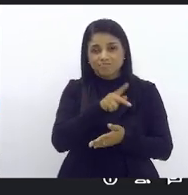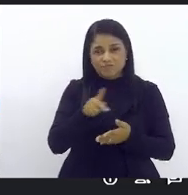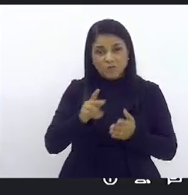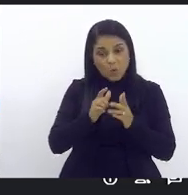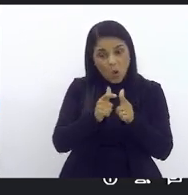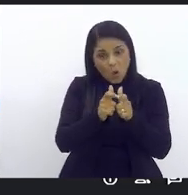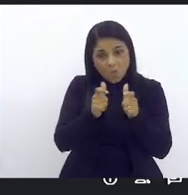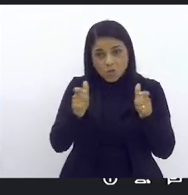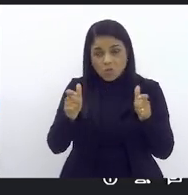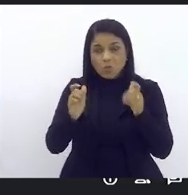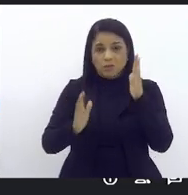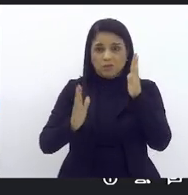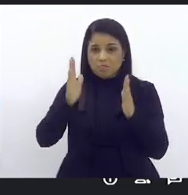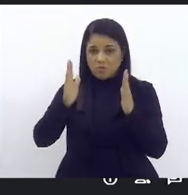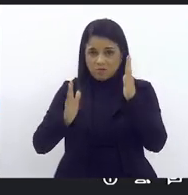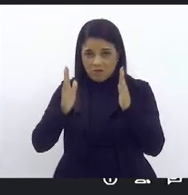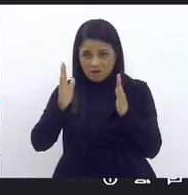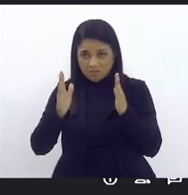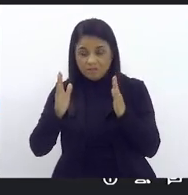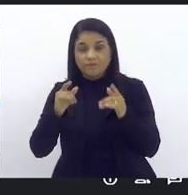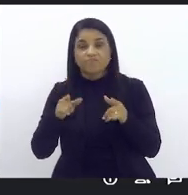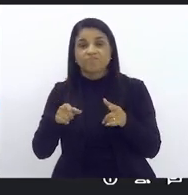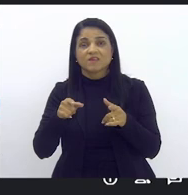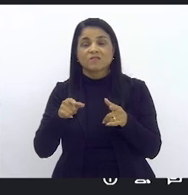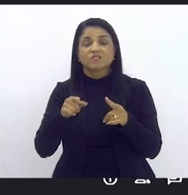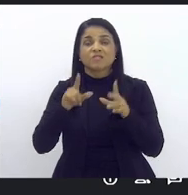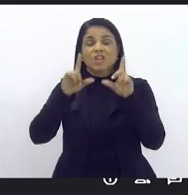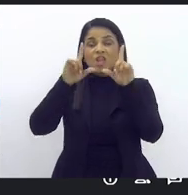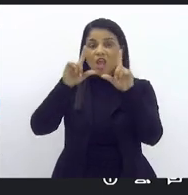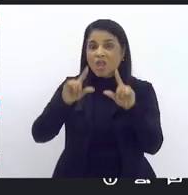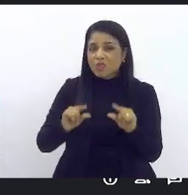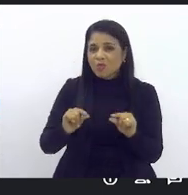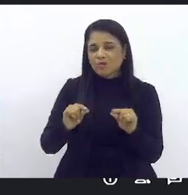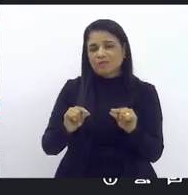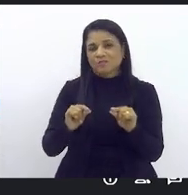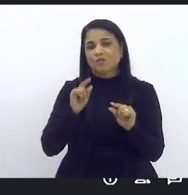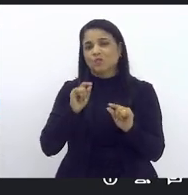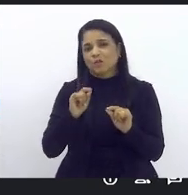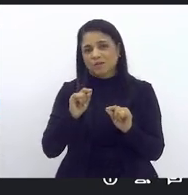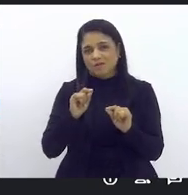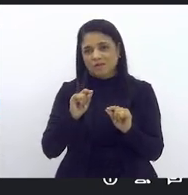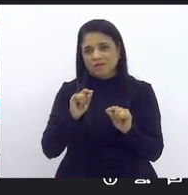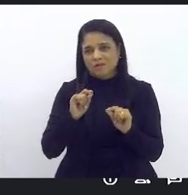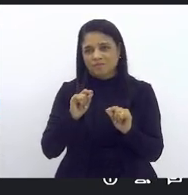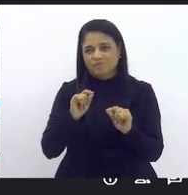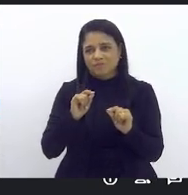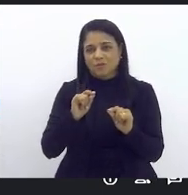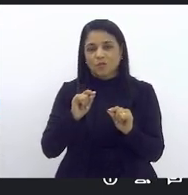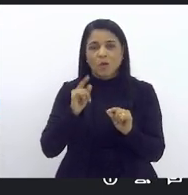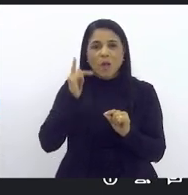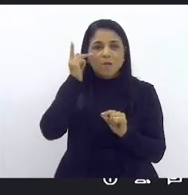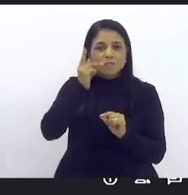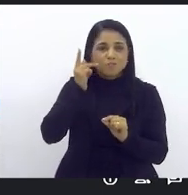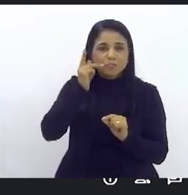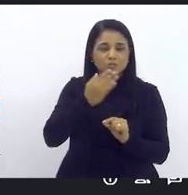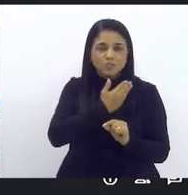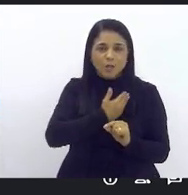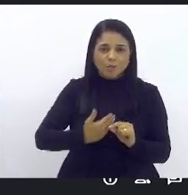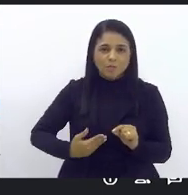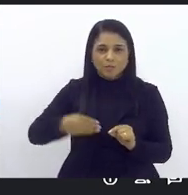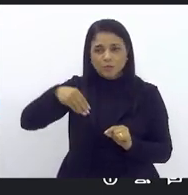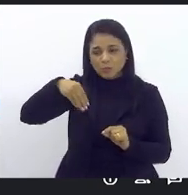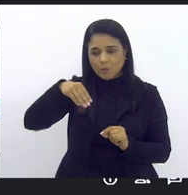né, e isso faz com que, isso reduz o escopo da política pública do MEC, né,